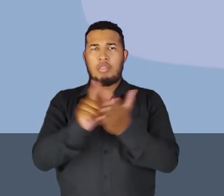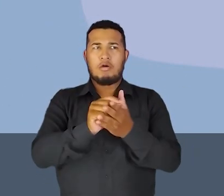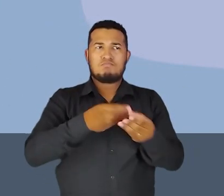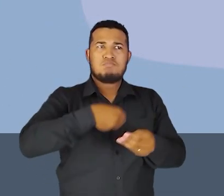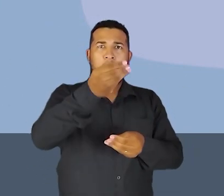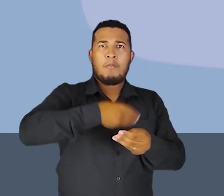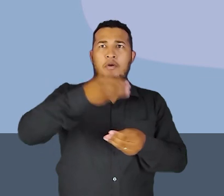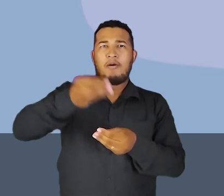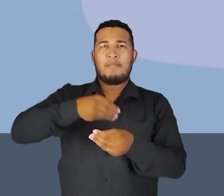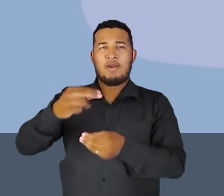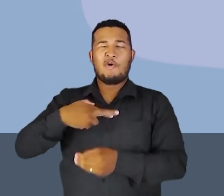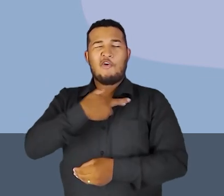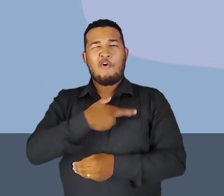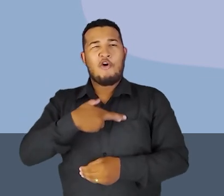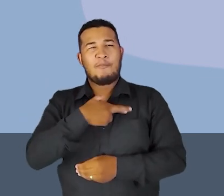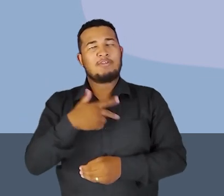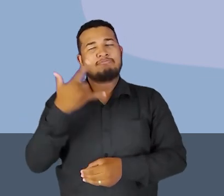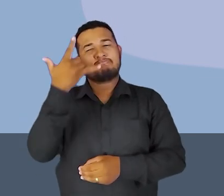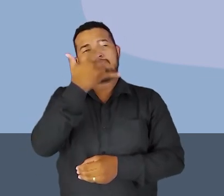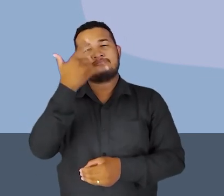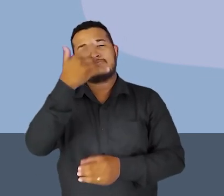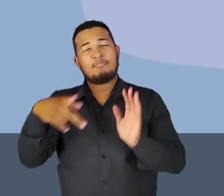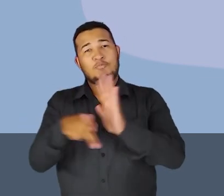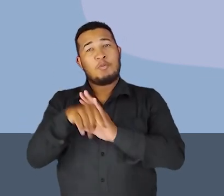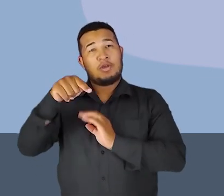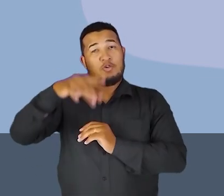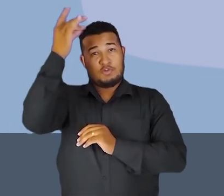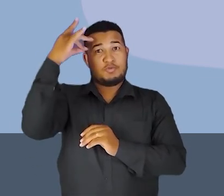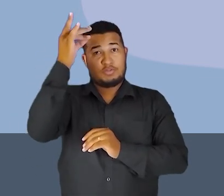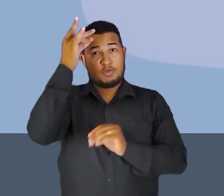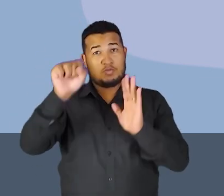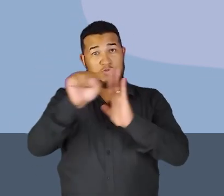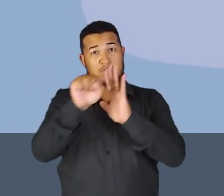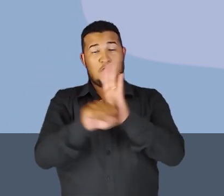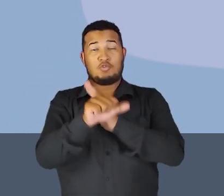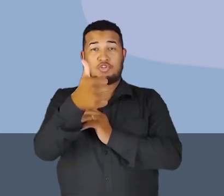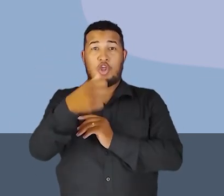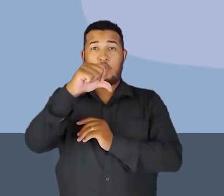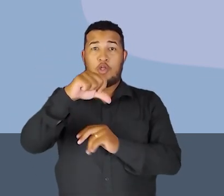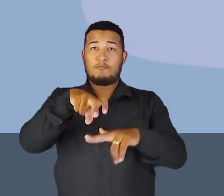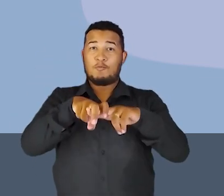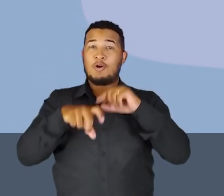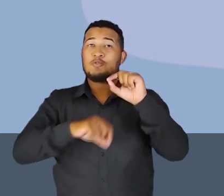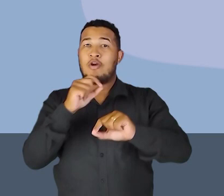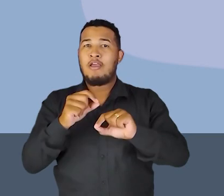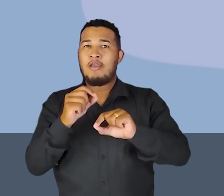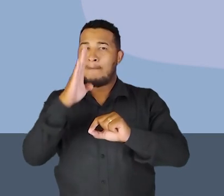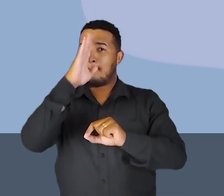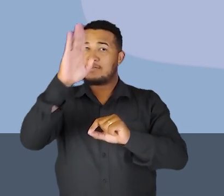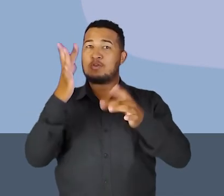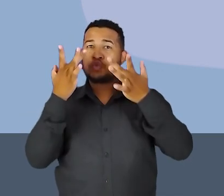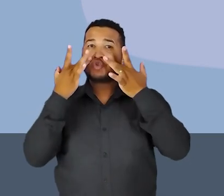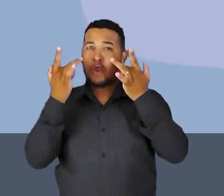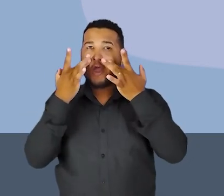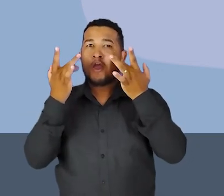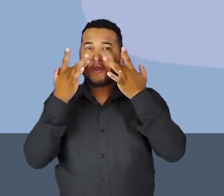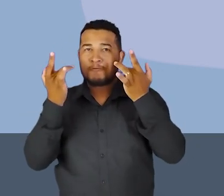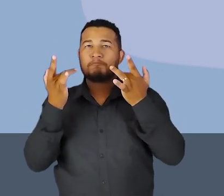jornais, o romantismo capixaba do século XIX se deu por conta do teatro. Peças